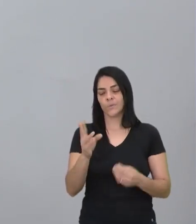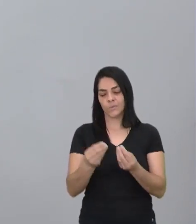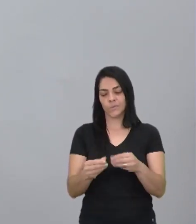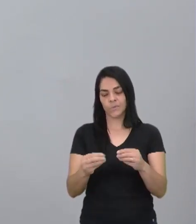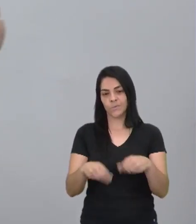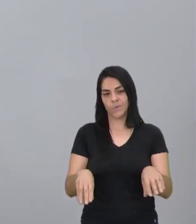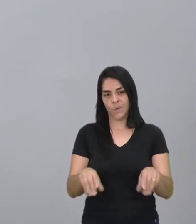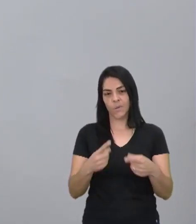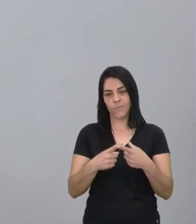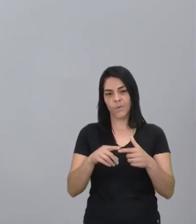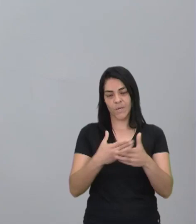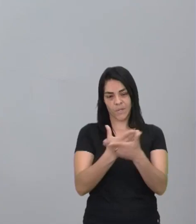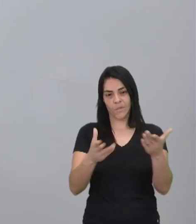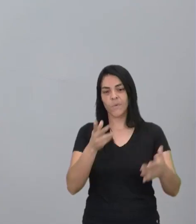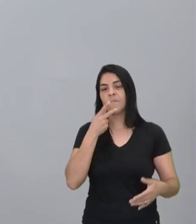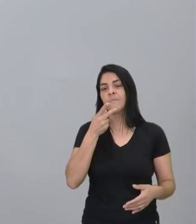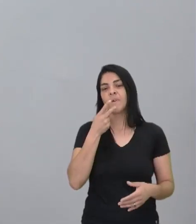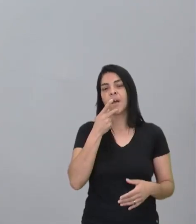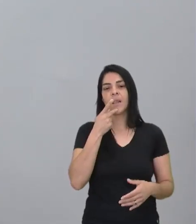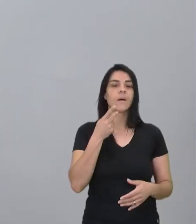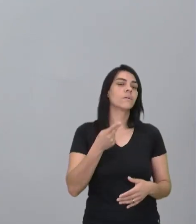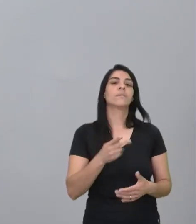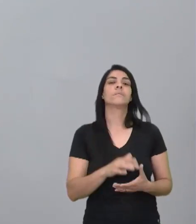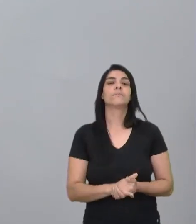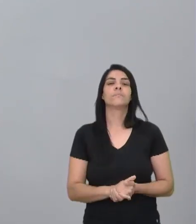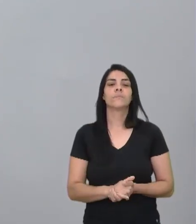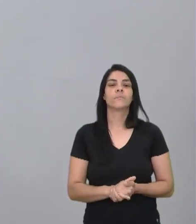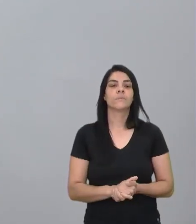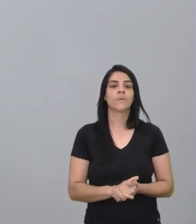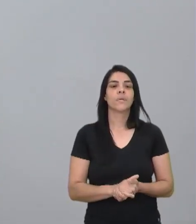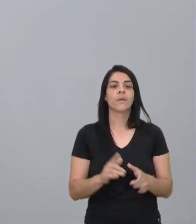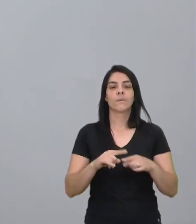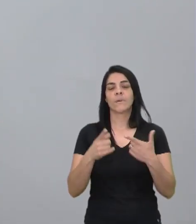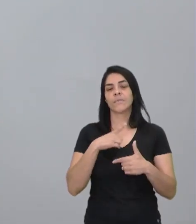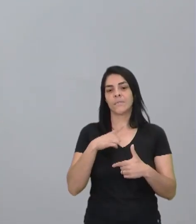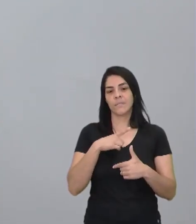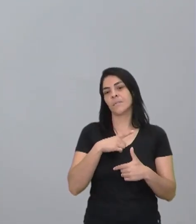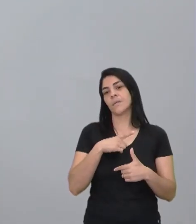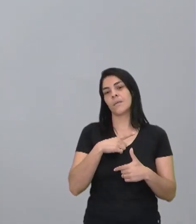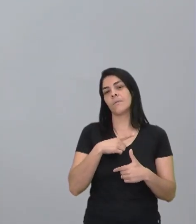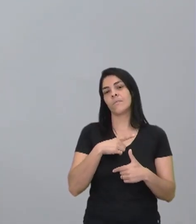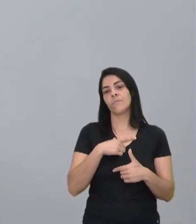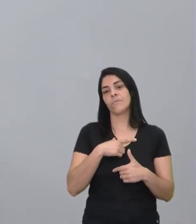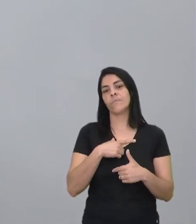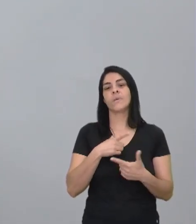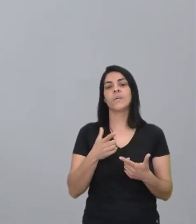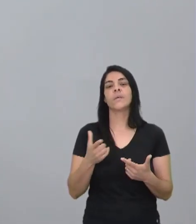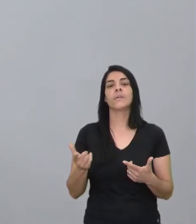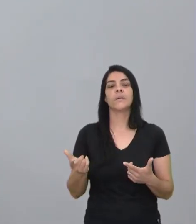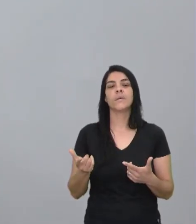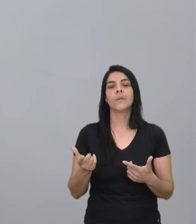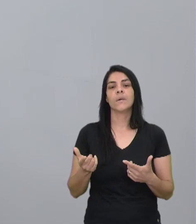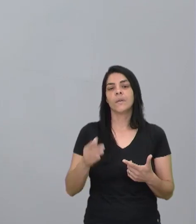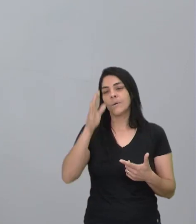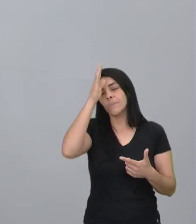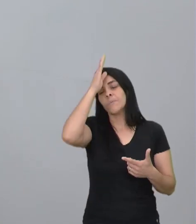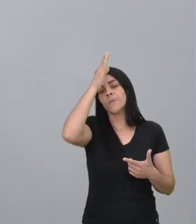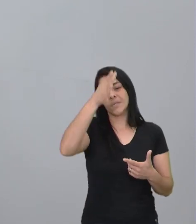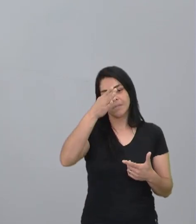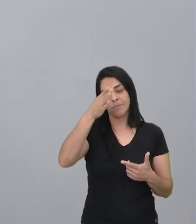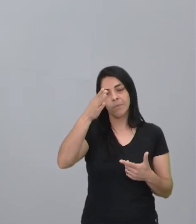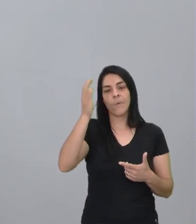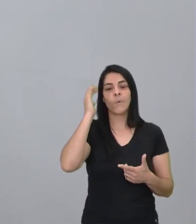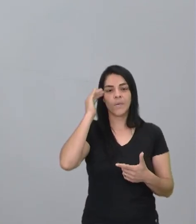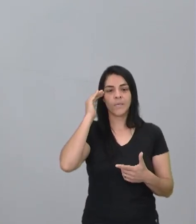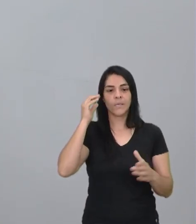como a gente está falando aqui, a gente não só viu os fenômenos naturais, mas um dos principais pontos é entender também qual é o impacto